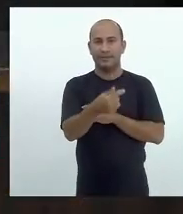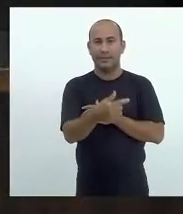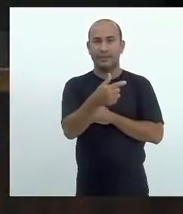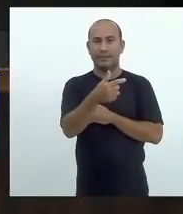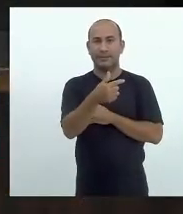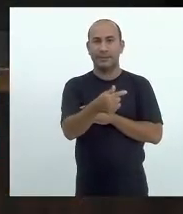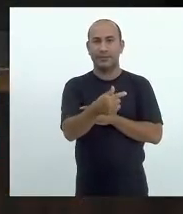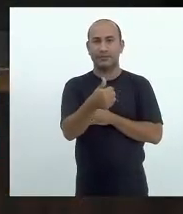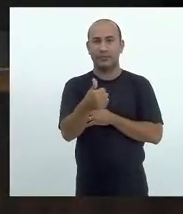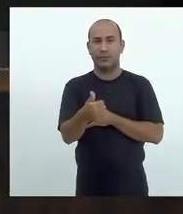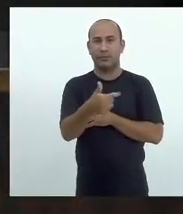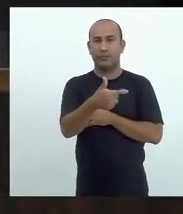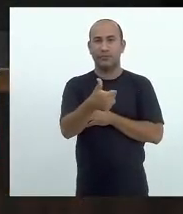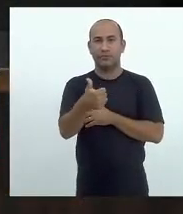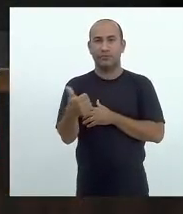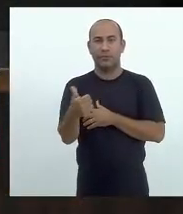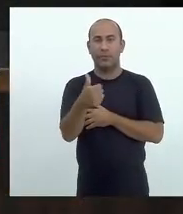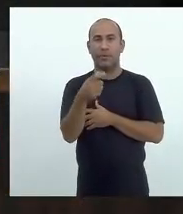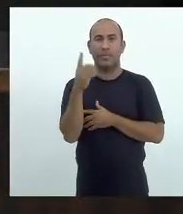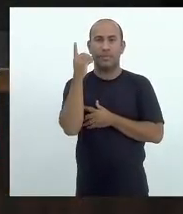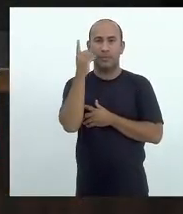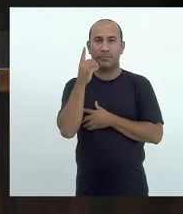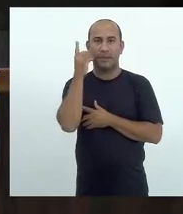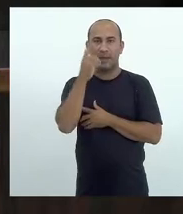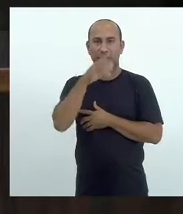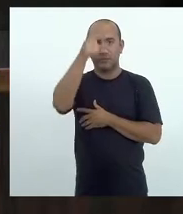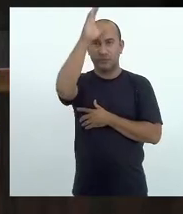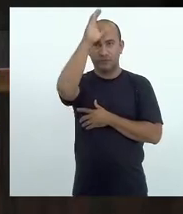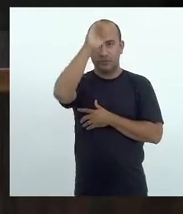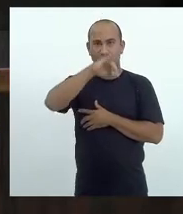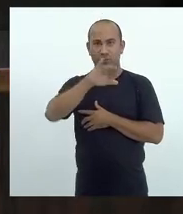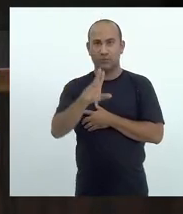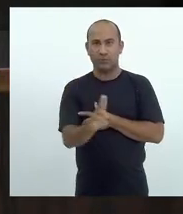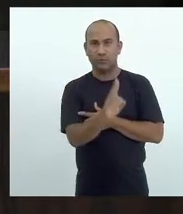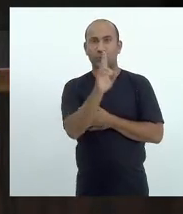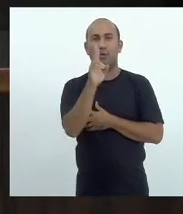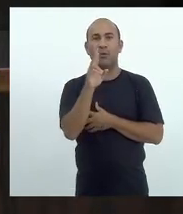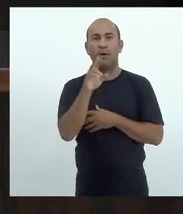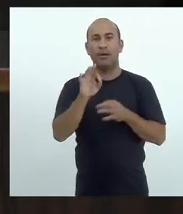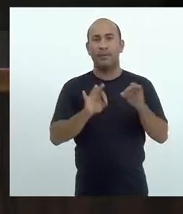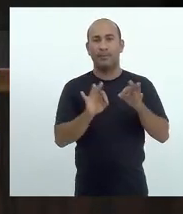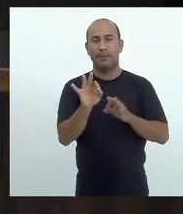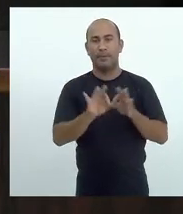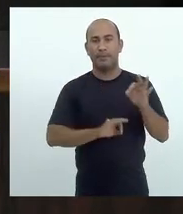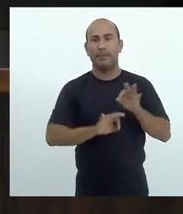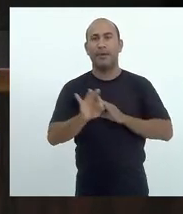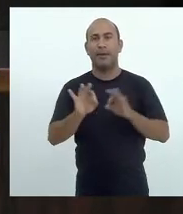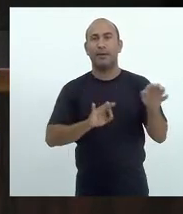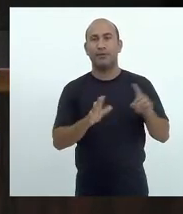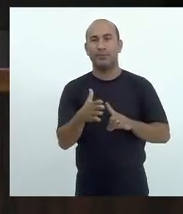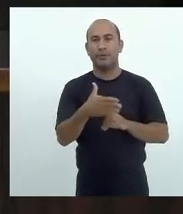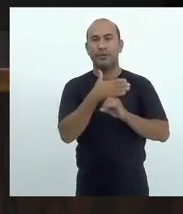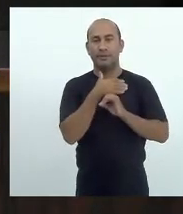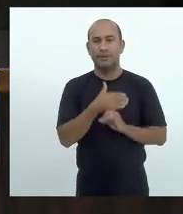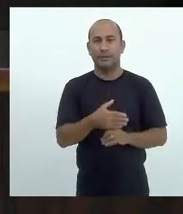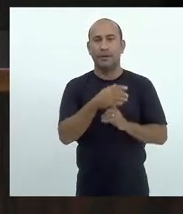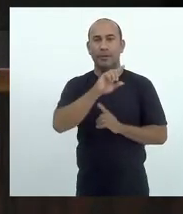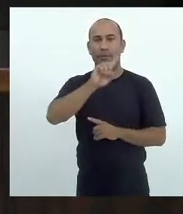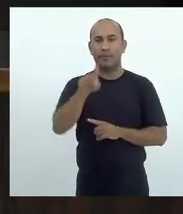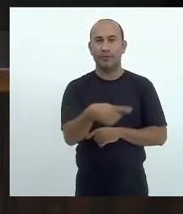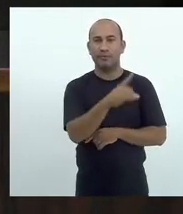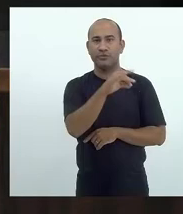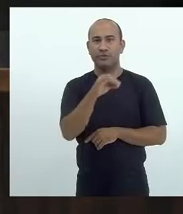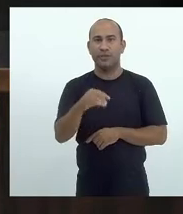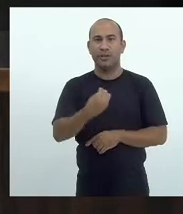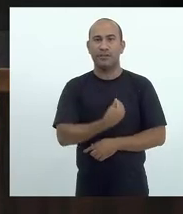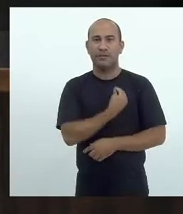21, de autoria da deputada Tia Ju, que institui o programa de proteção especial dos primeiros 1.000 dias de vida das